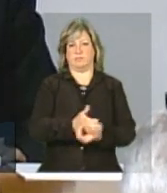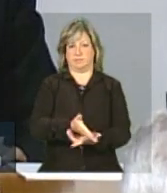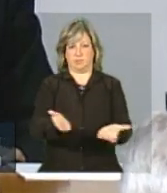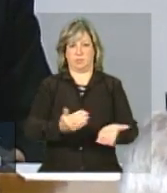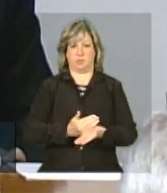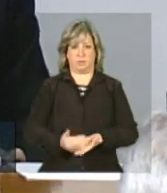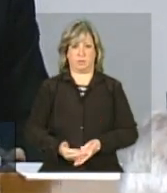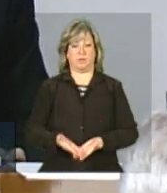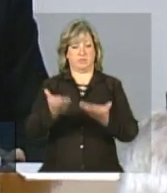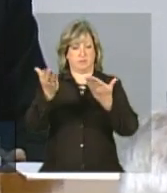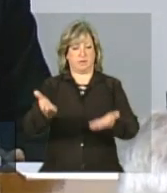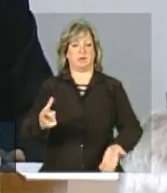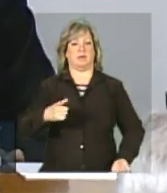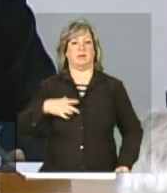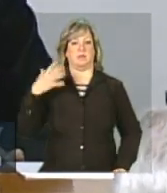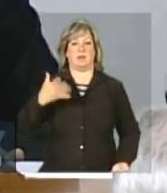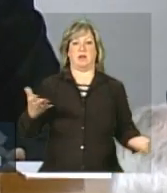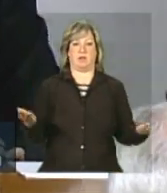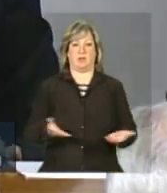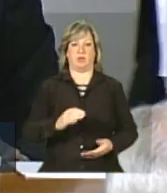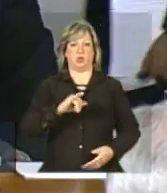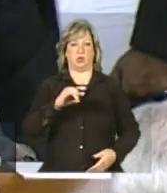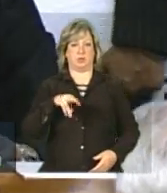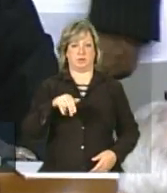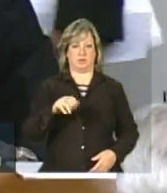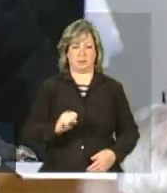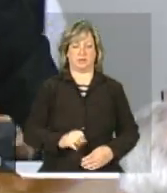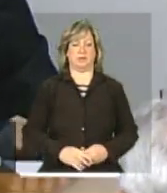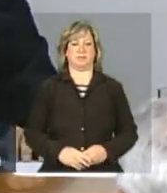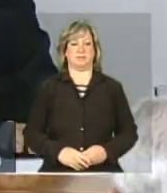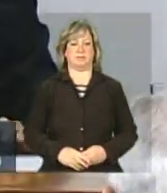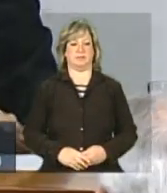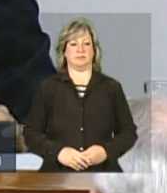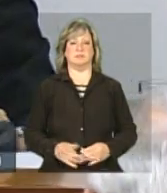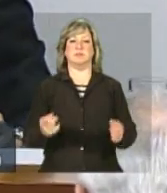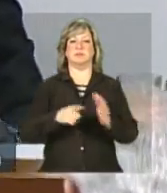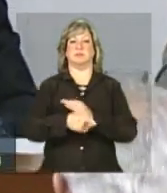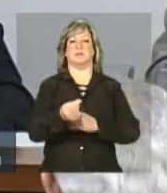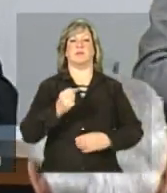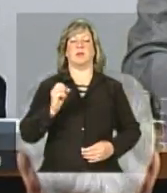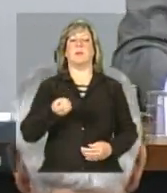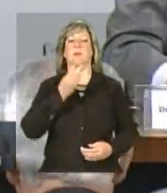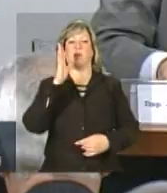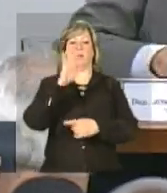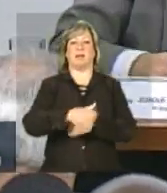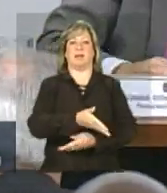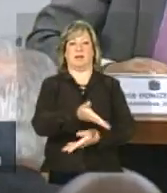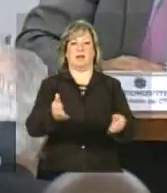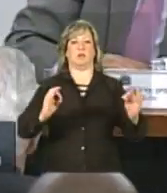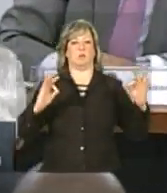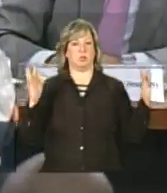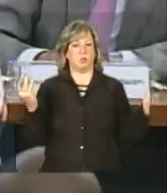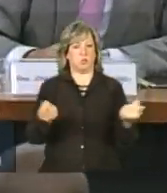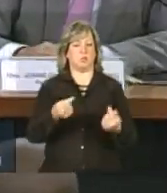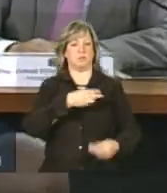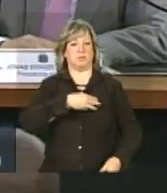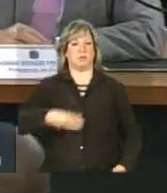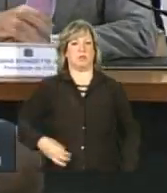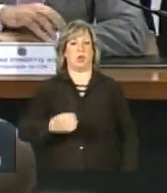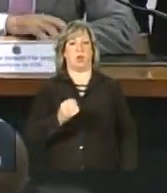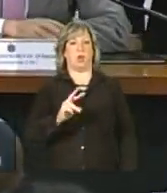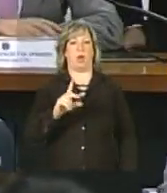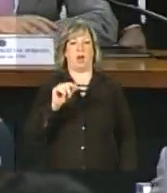Vossa Excelência tem a palavra, deputado Jonas Donizete. Muito boa tarde a todos, deputados e deputadas, senhor ministro Orlando